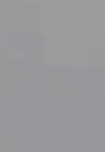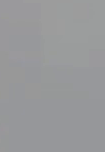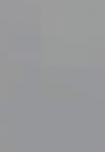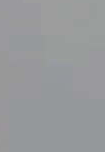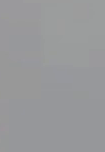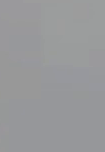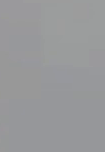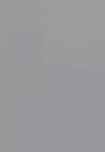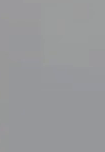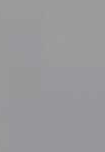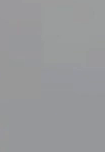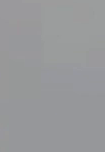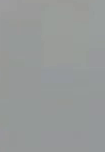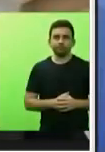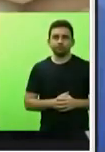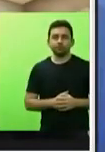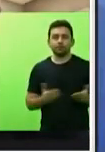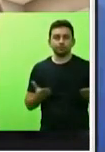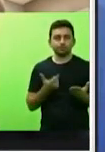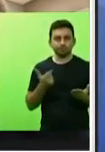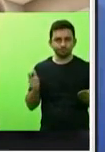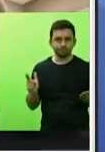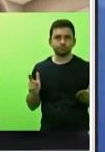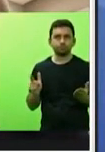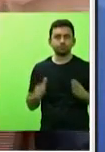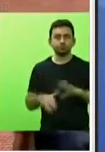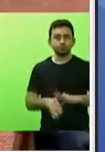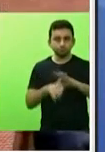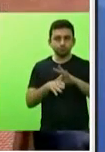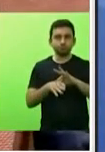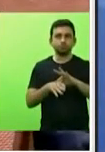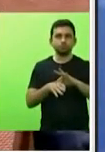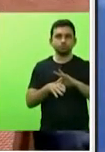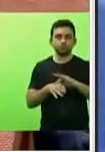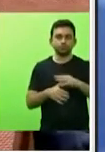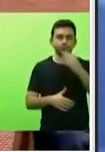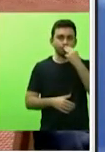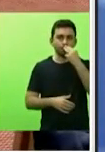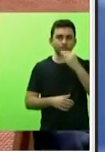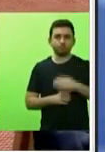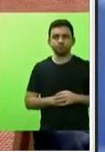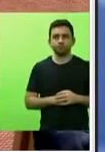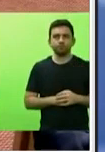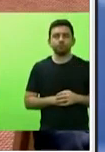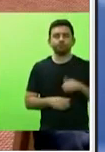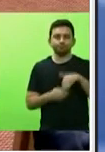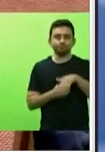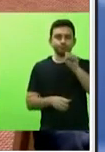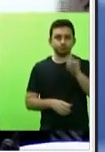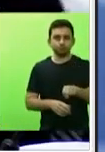e se encerraram quando era um quase 9 horas da noite o rito definido pela Assembleia Legislativa